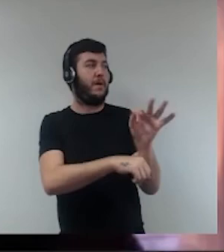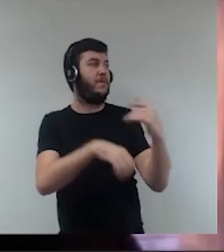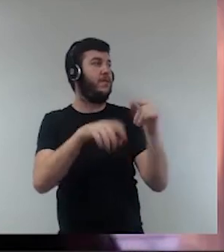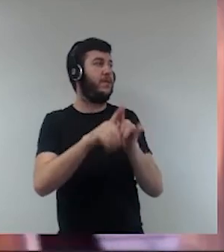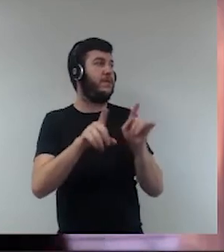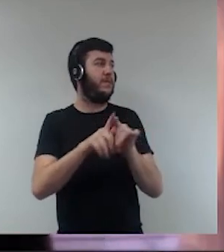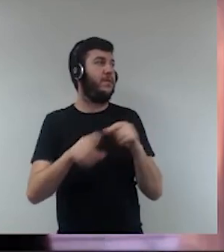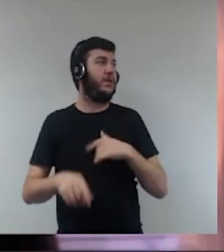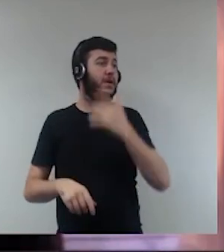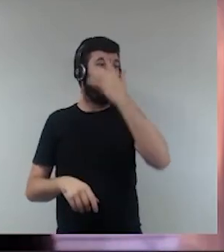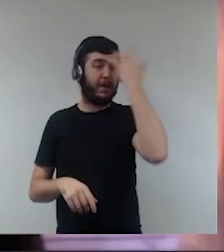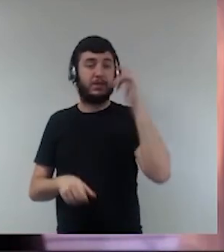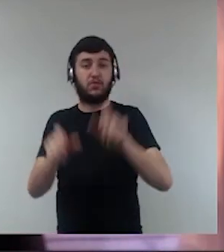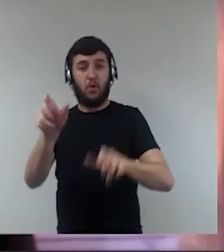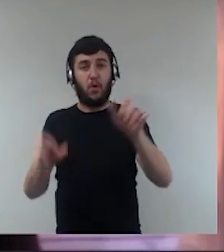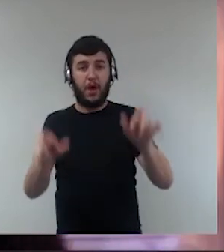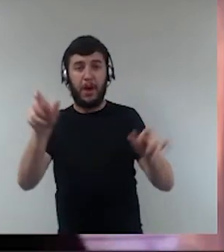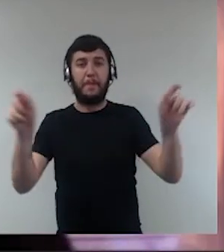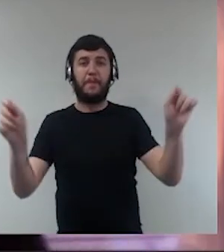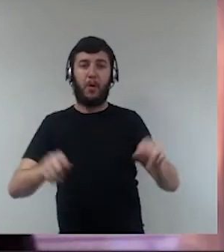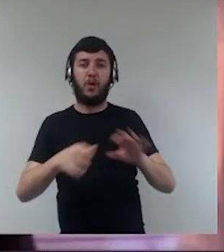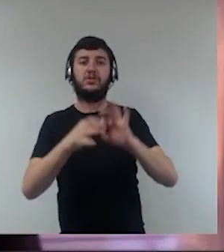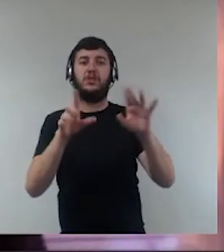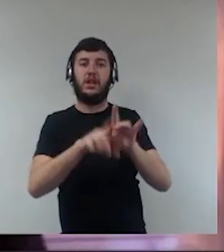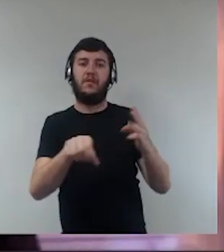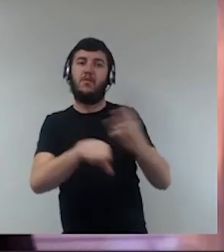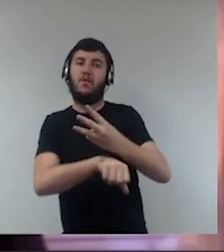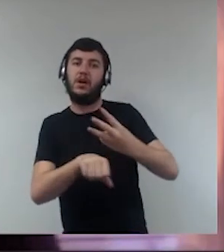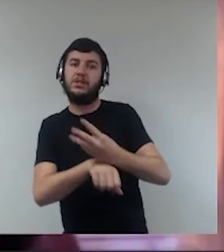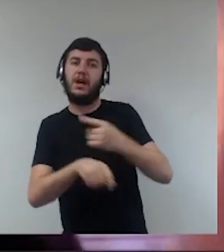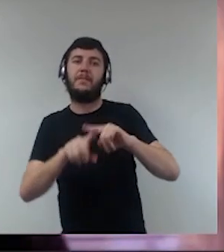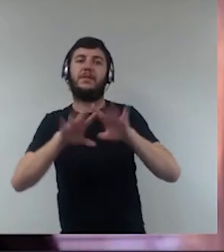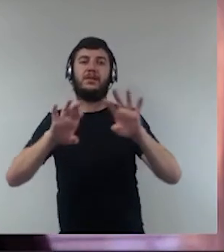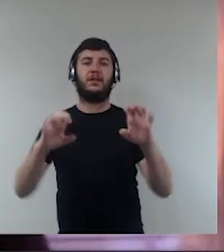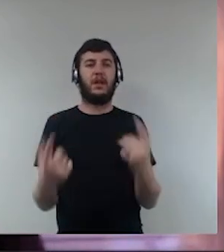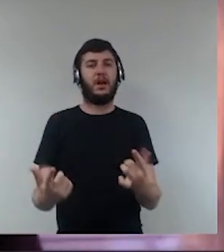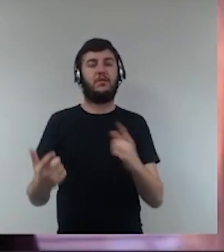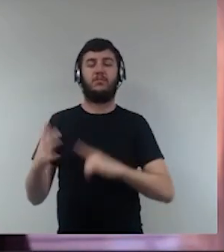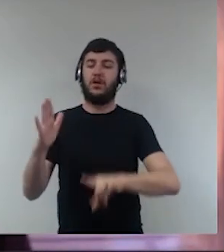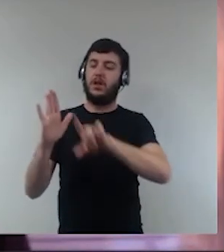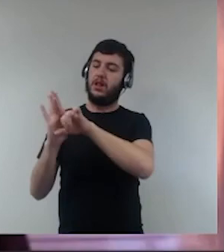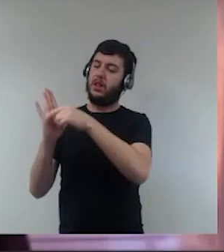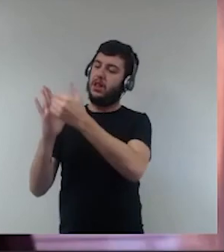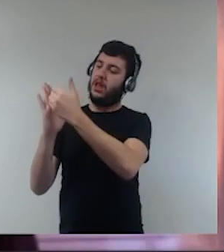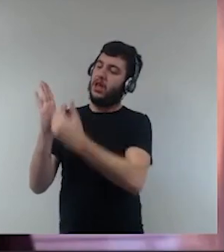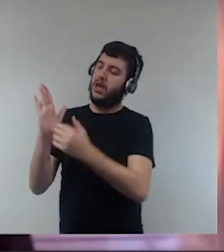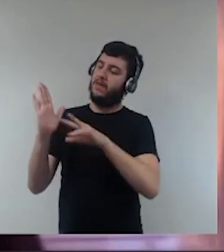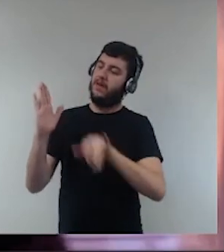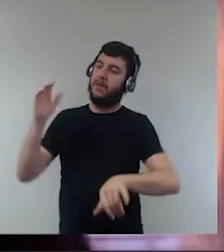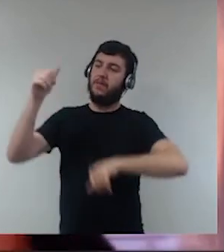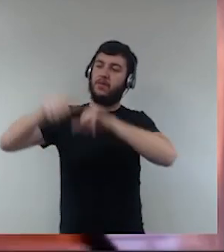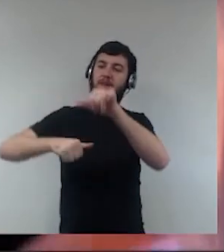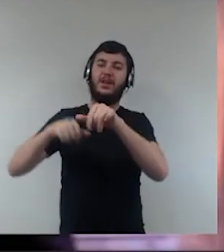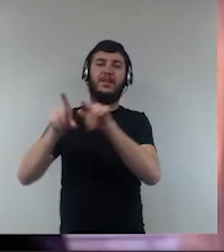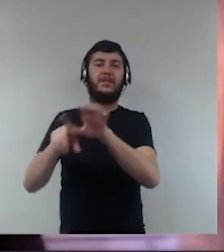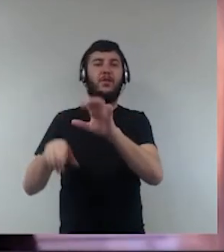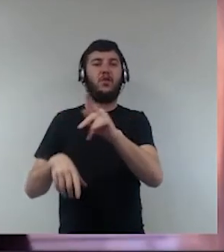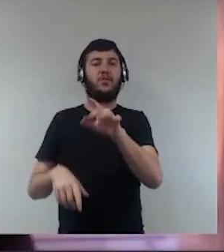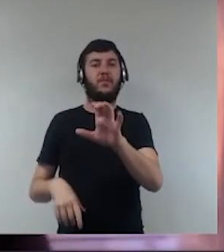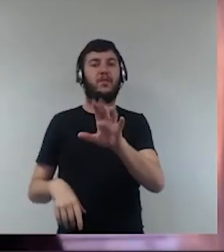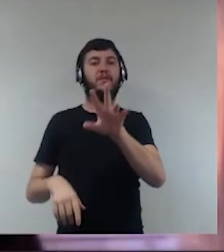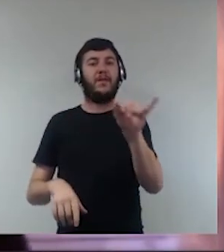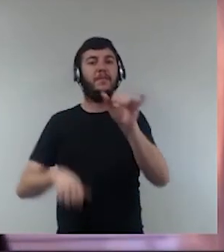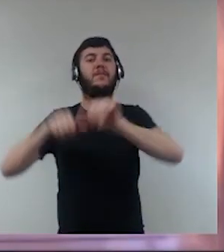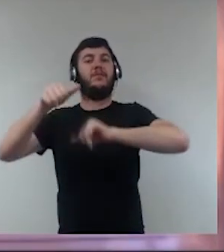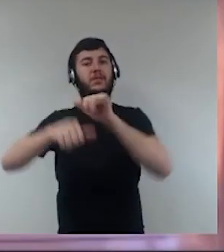as comunicações processuais via WhatsApp. É claro que isso dependeria de uma lei, uma mudança no Código de Processo Civil, mas, insisto, através de negócio